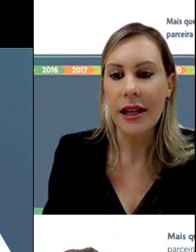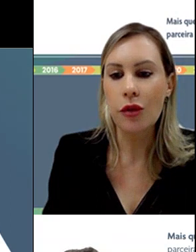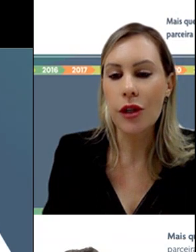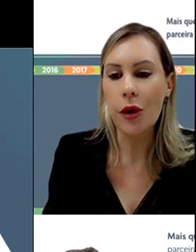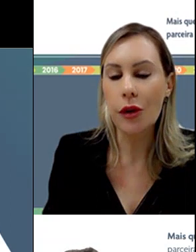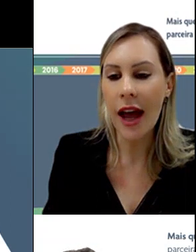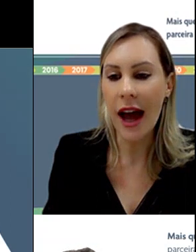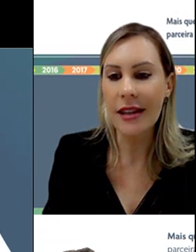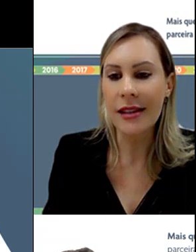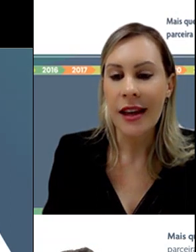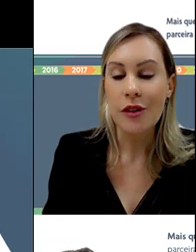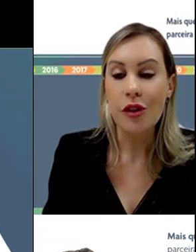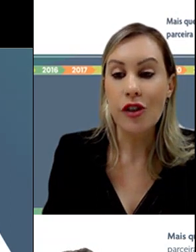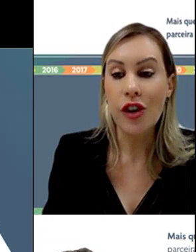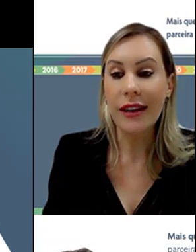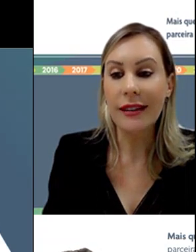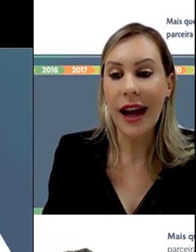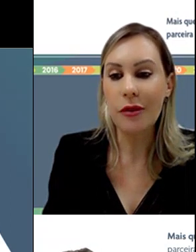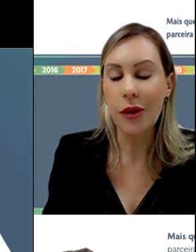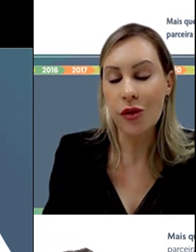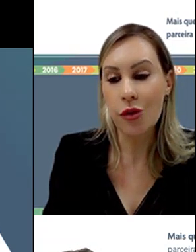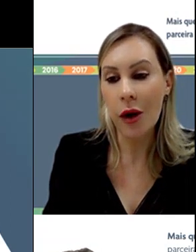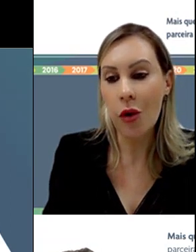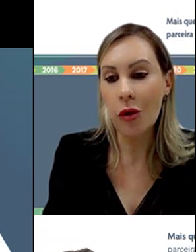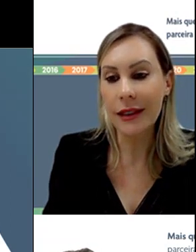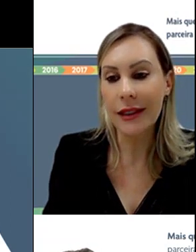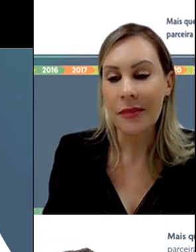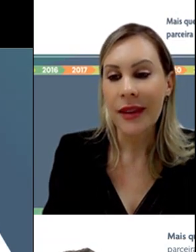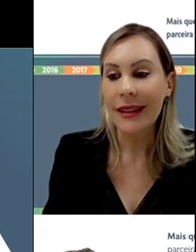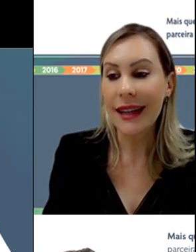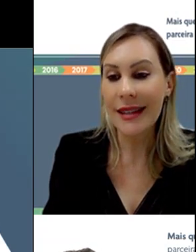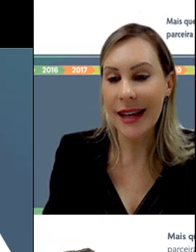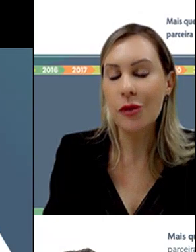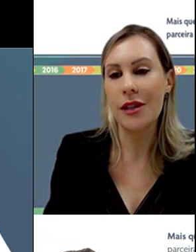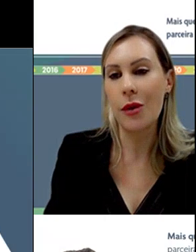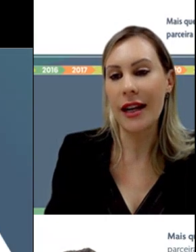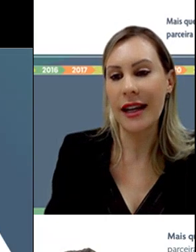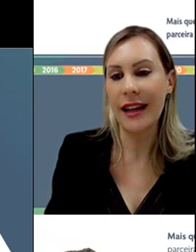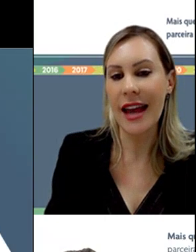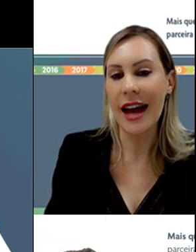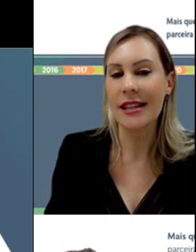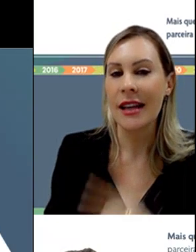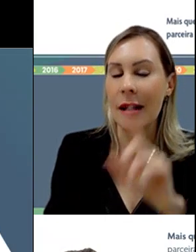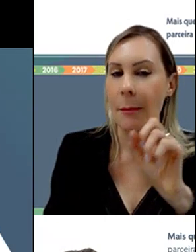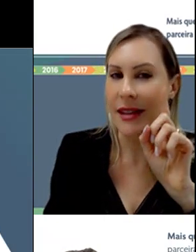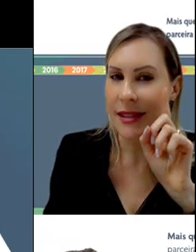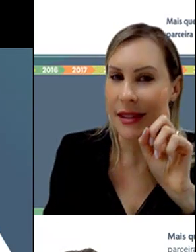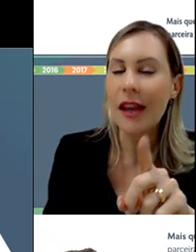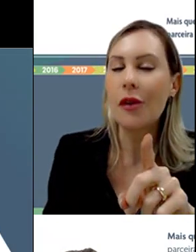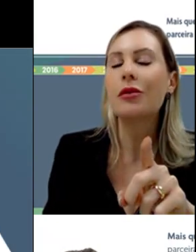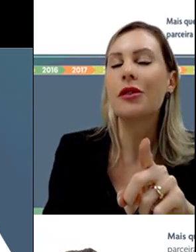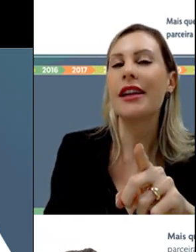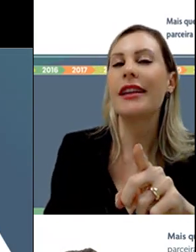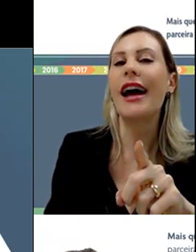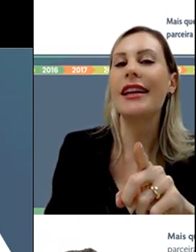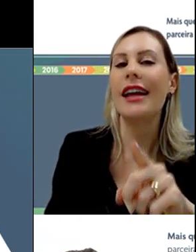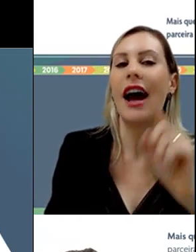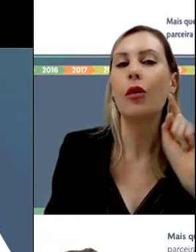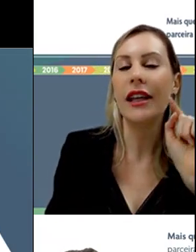R$ 308. Só que já entraram na sua conta R$ 340. Mas tem